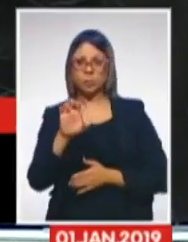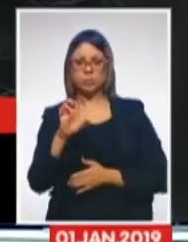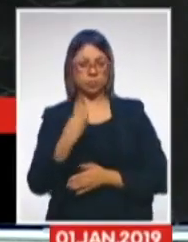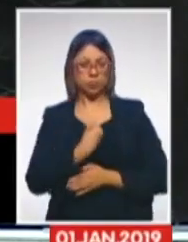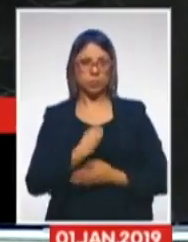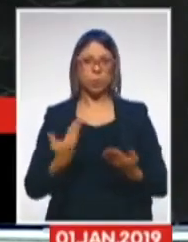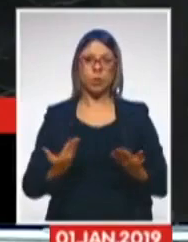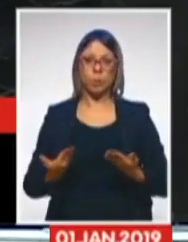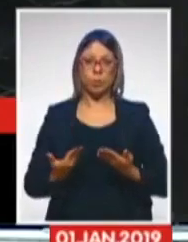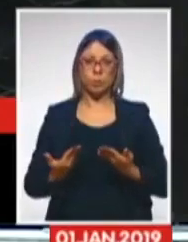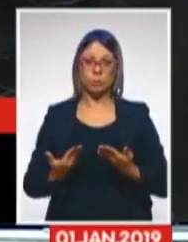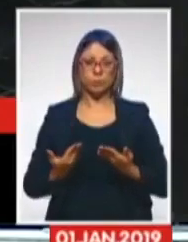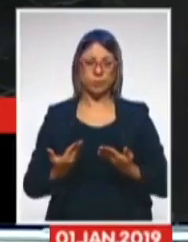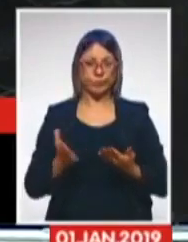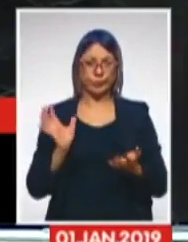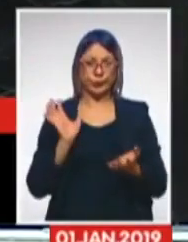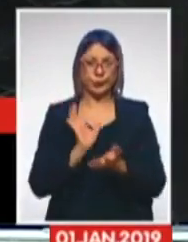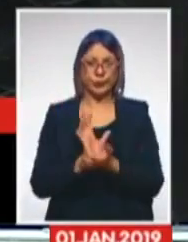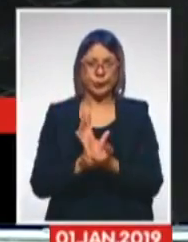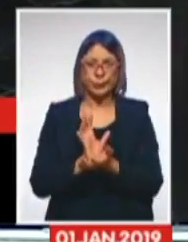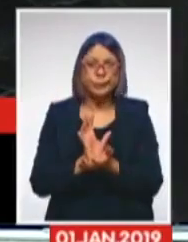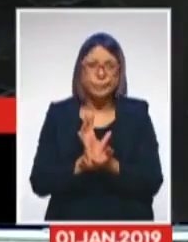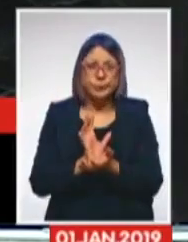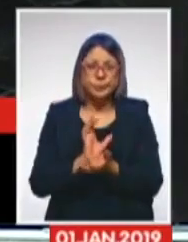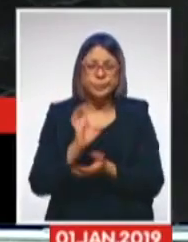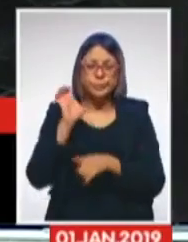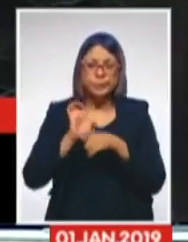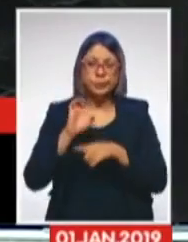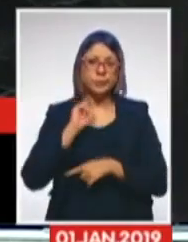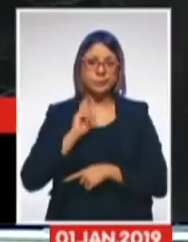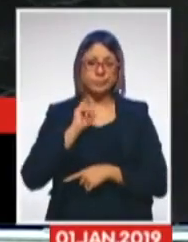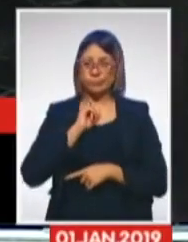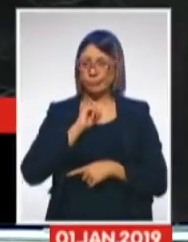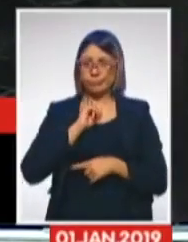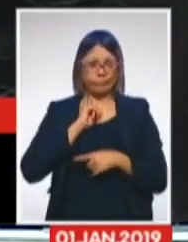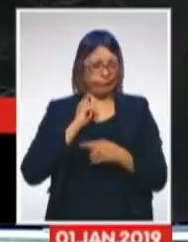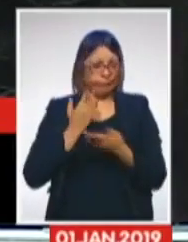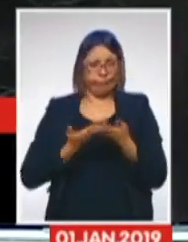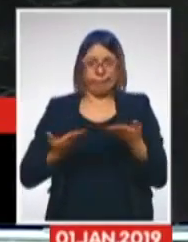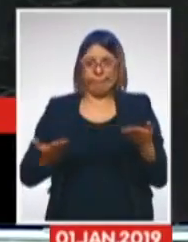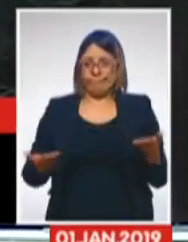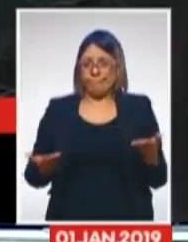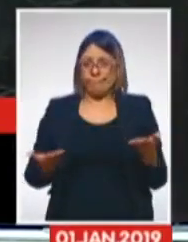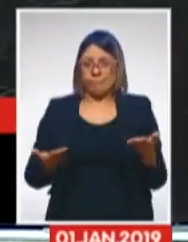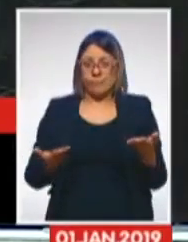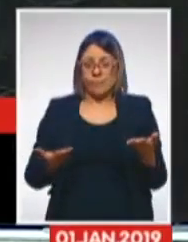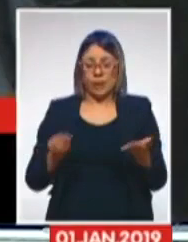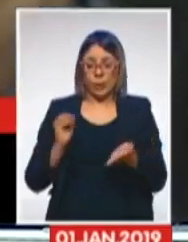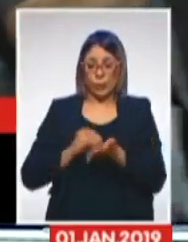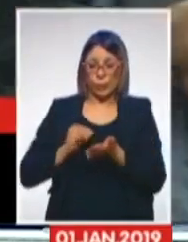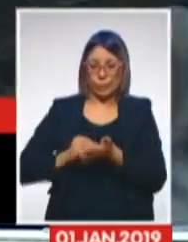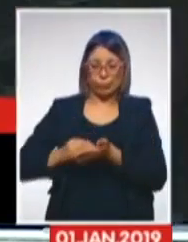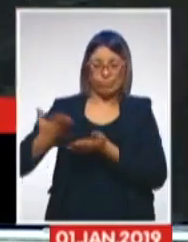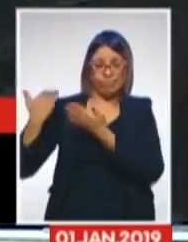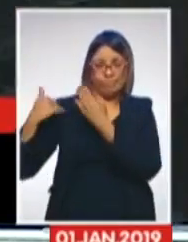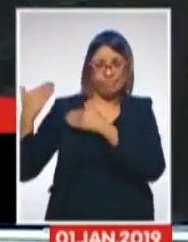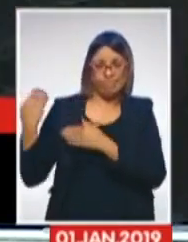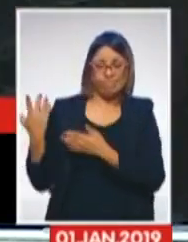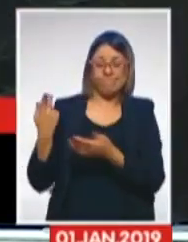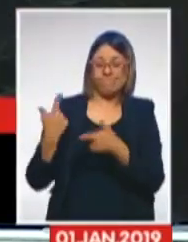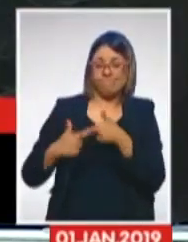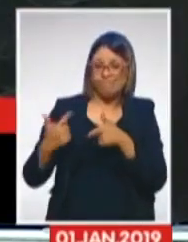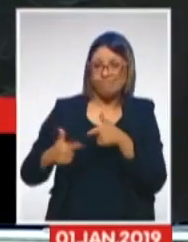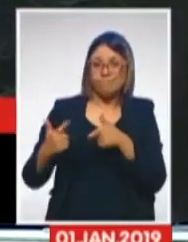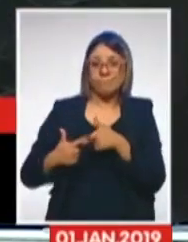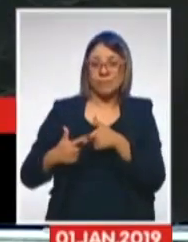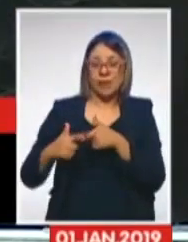do nosso Estado é de falência. A falta de austeridade dos últimos anos levou o